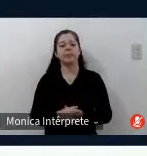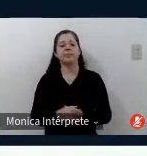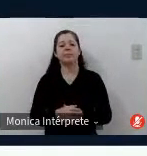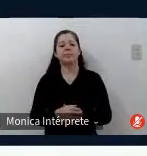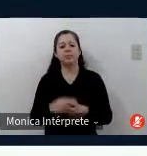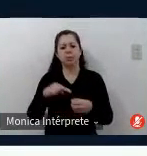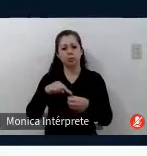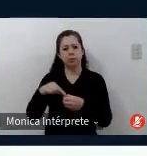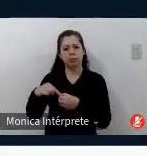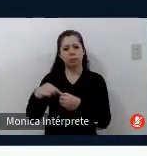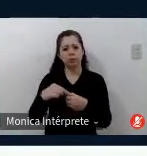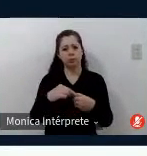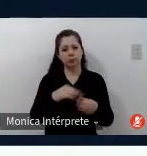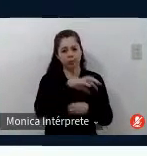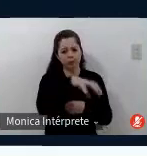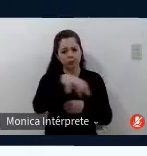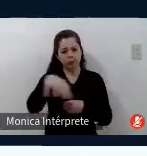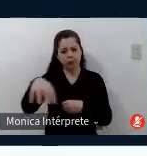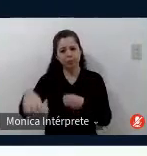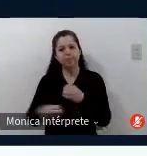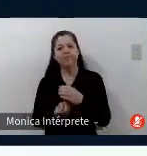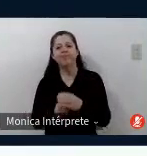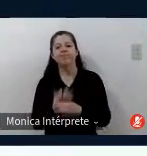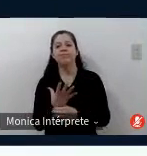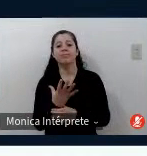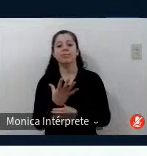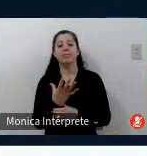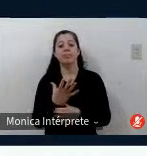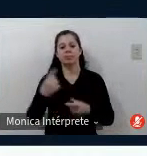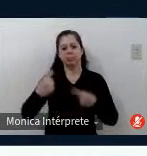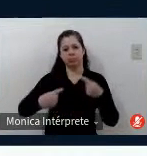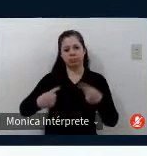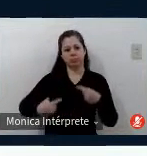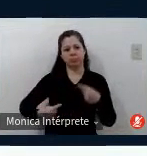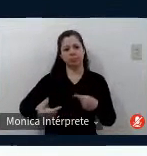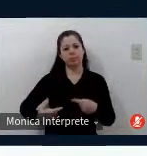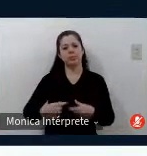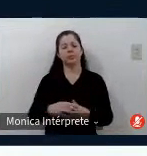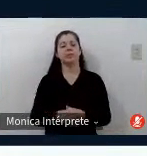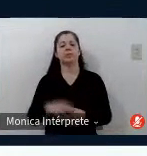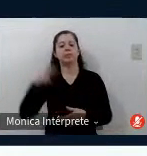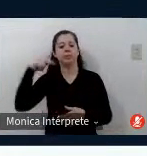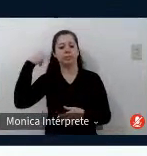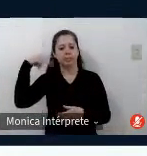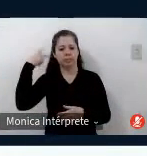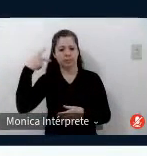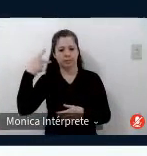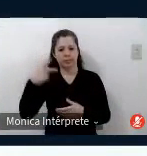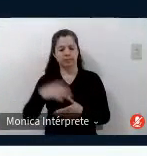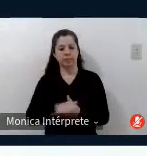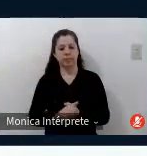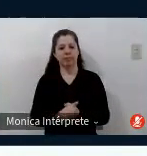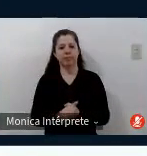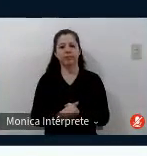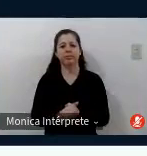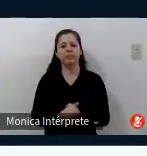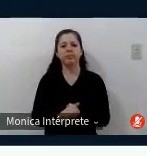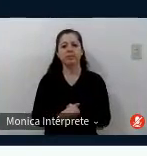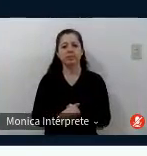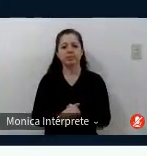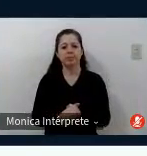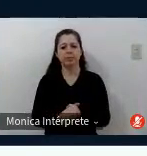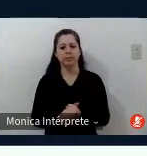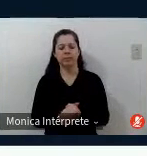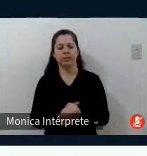constituído, não nesses termos, né, como a política prevê, mas um núcleo que se aproxime, né, desses